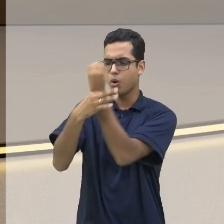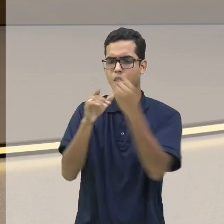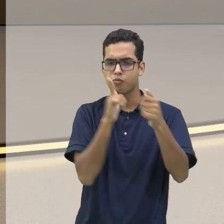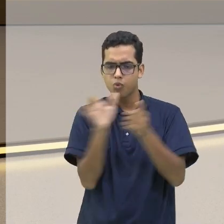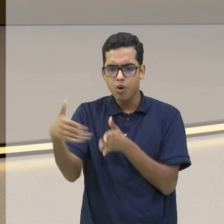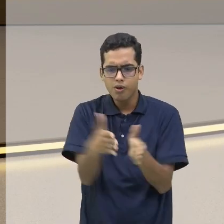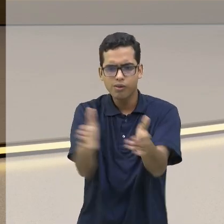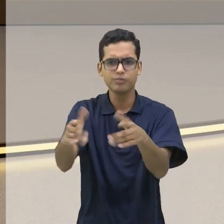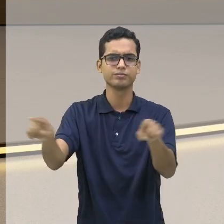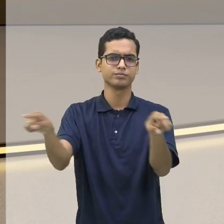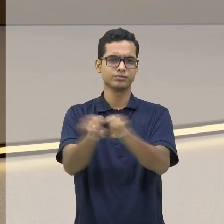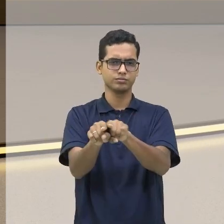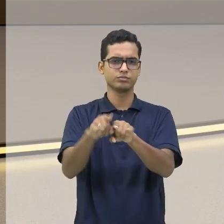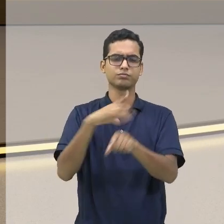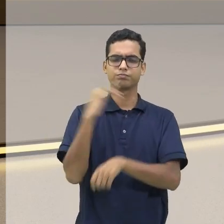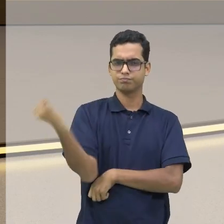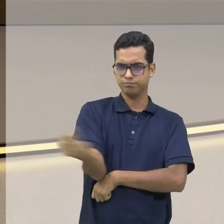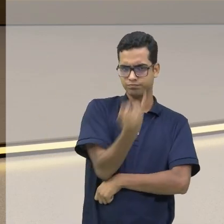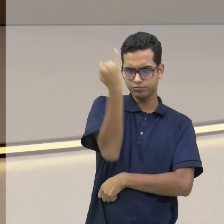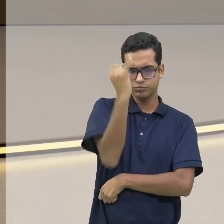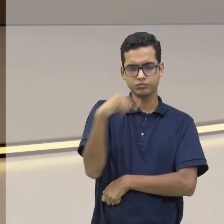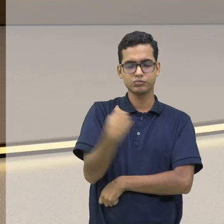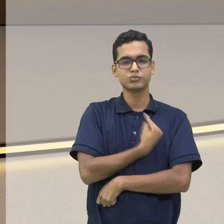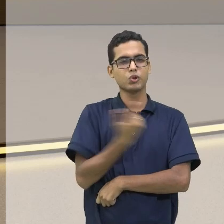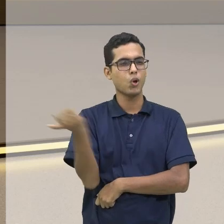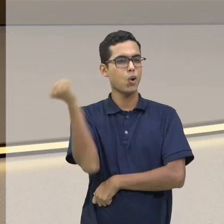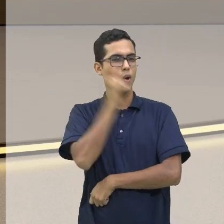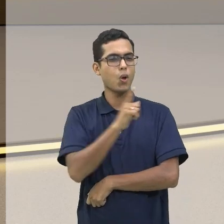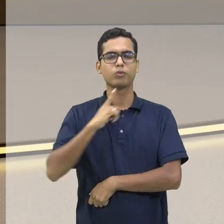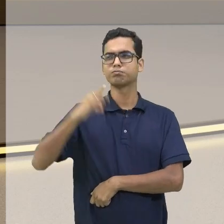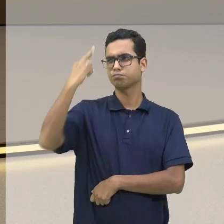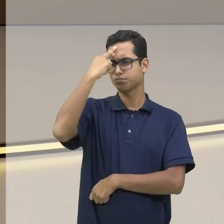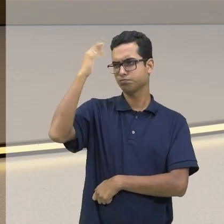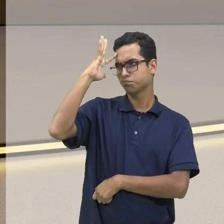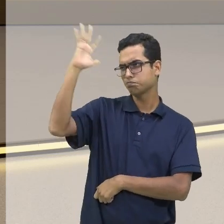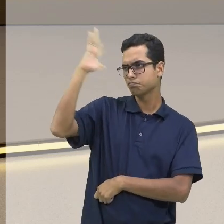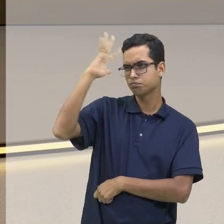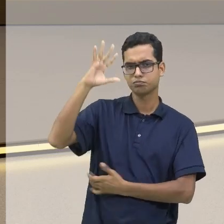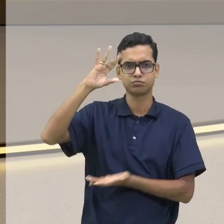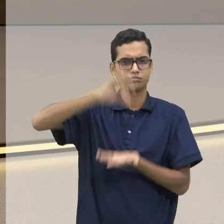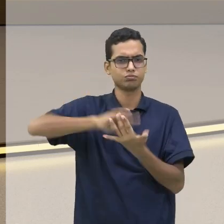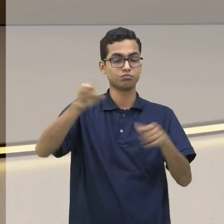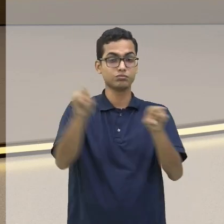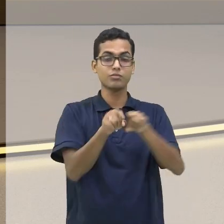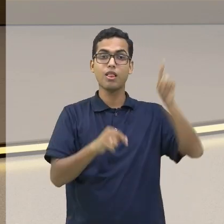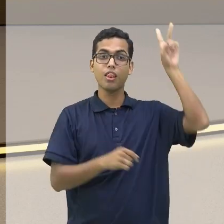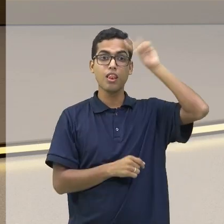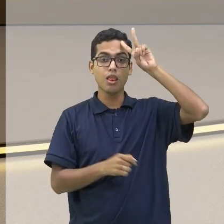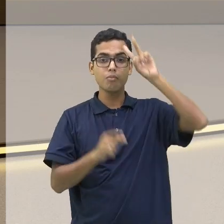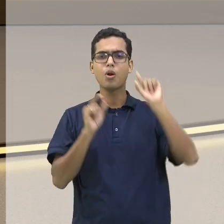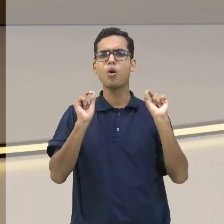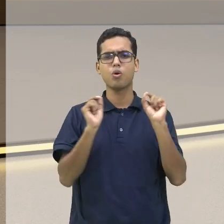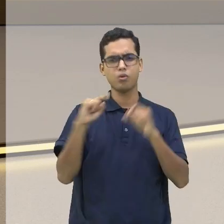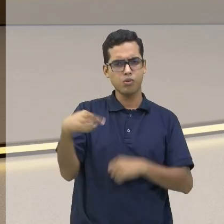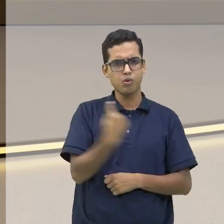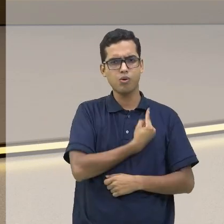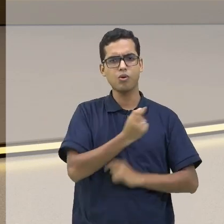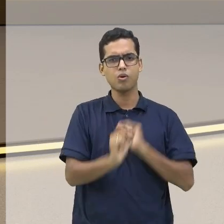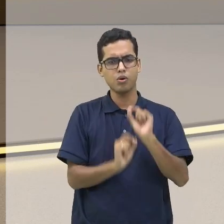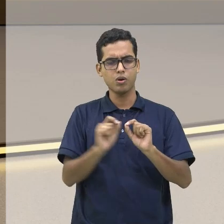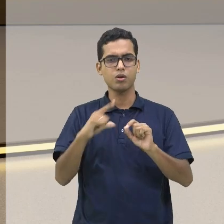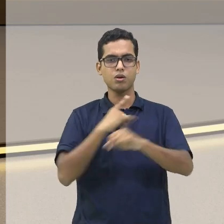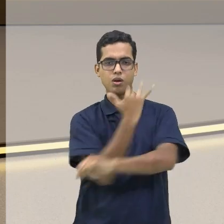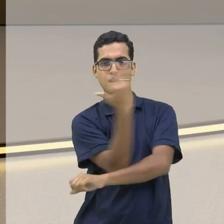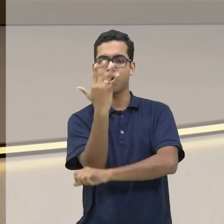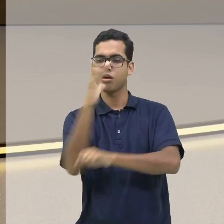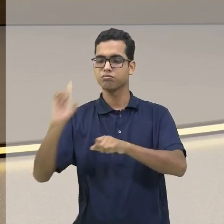nossa natureza, que a gente possa refletir sobre isso e lembrar que também nós fazemos parte desse planeta